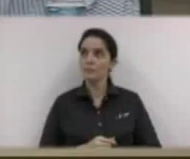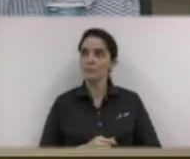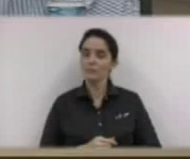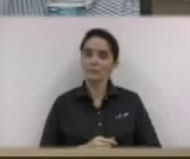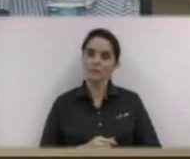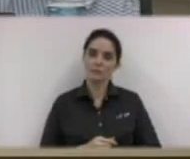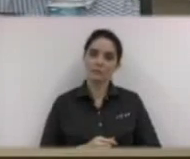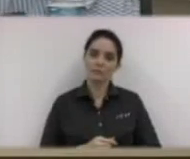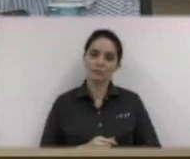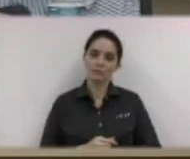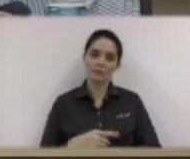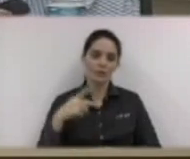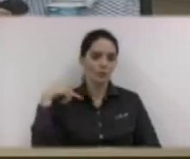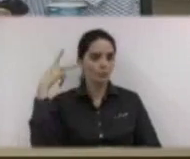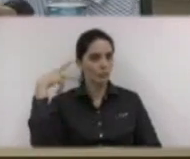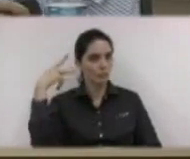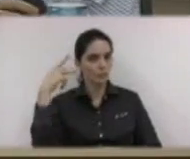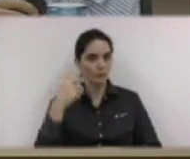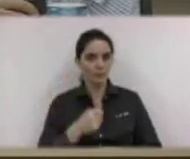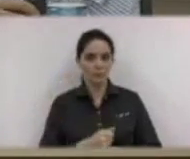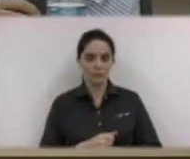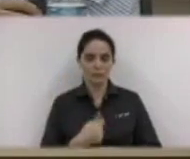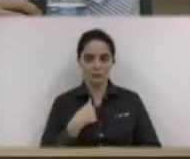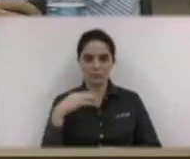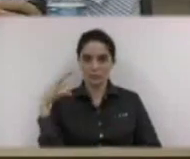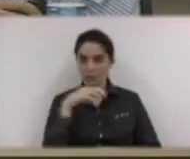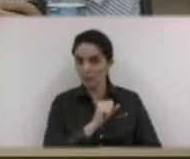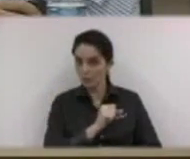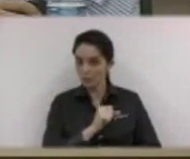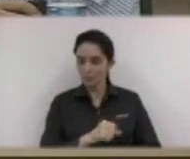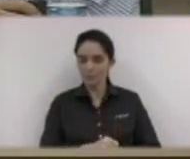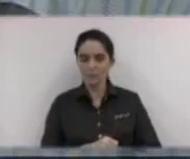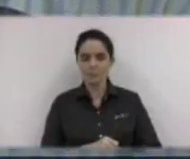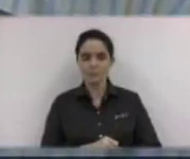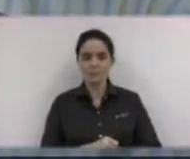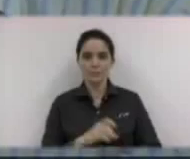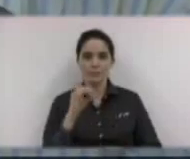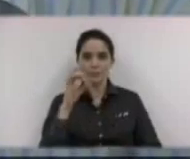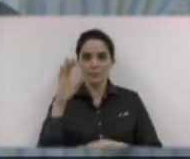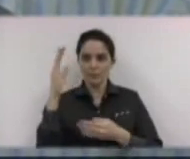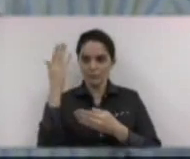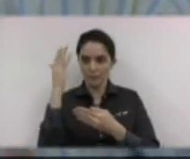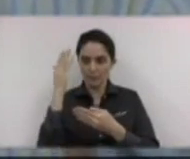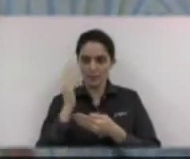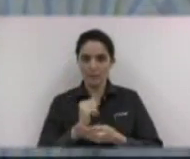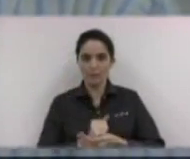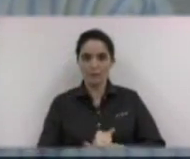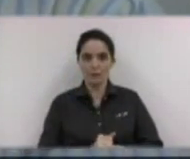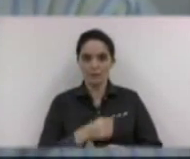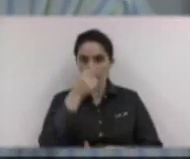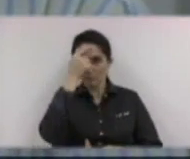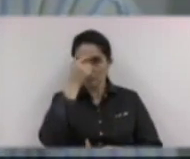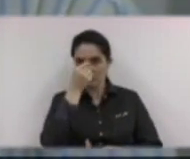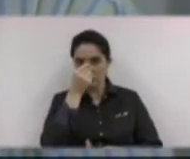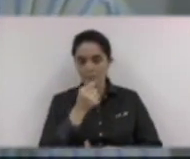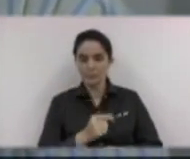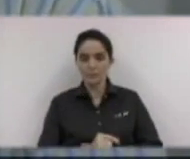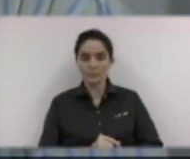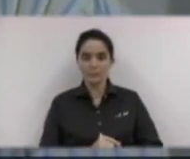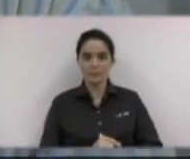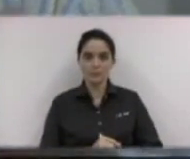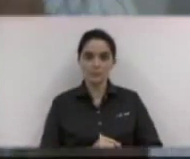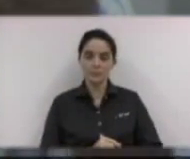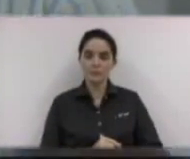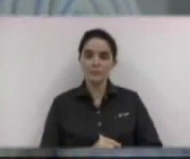presidente, senhoras e senhores vereadores, rapidamente, só para um pequeno esclarecimento, parabenizar o vereador Dinho, que apresentou isso, eu também